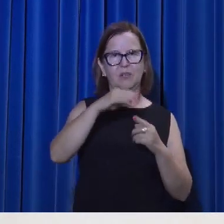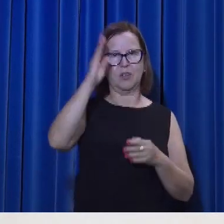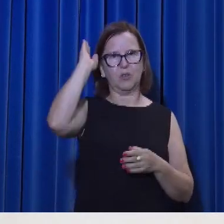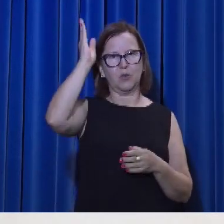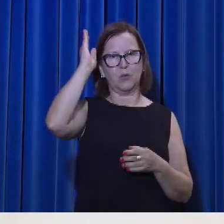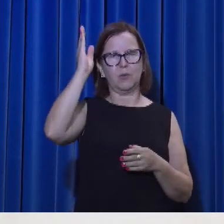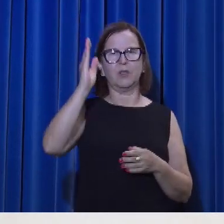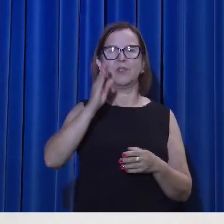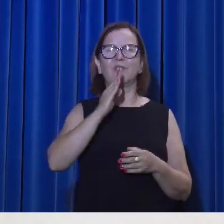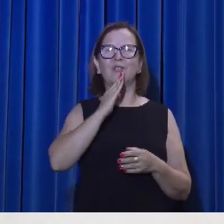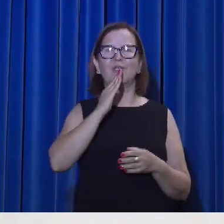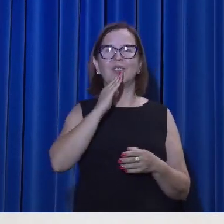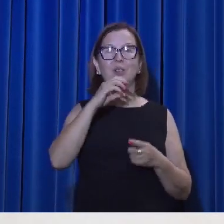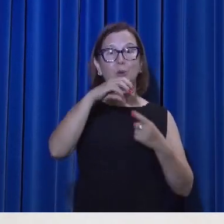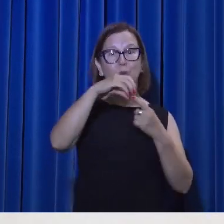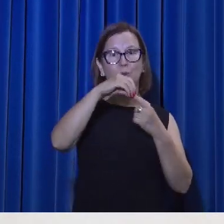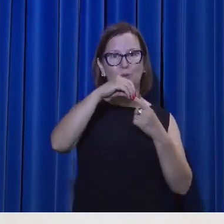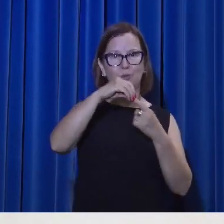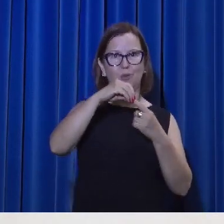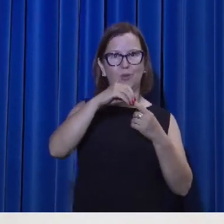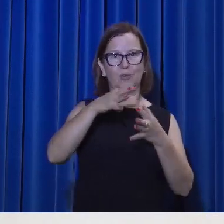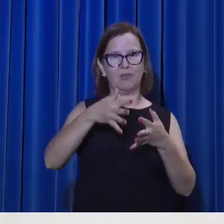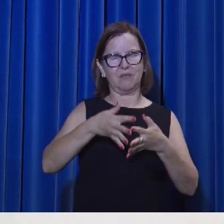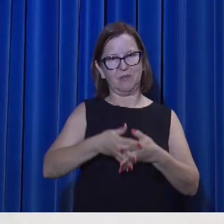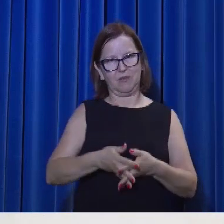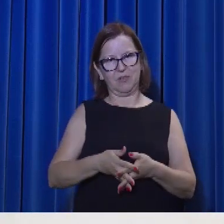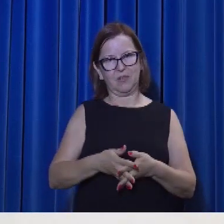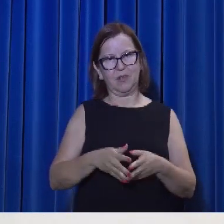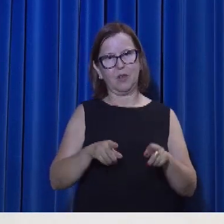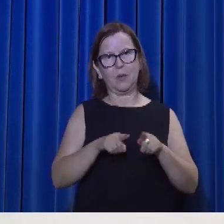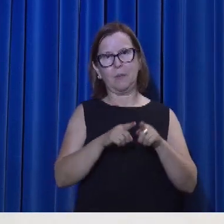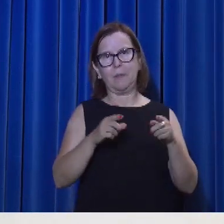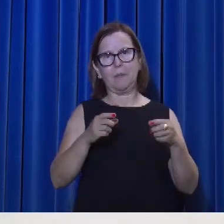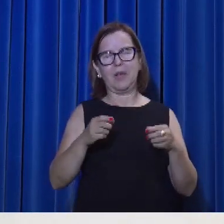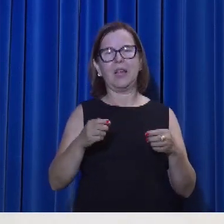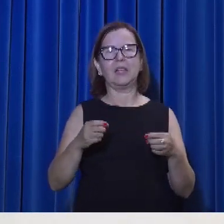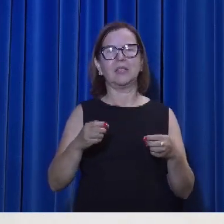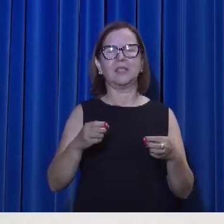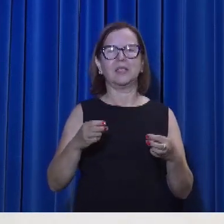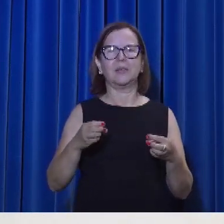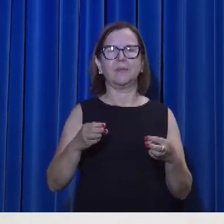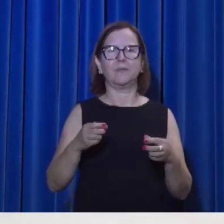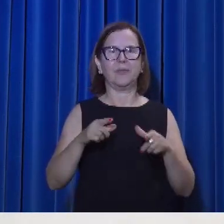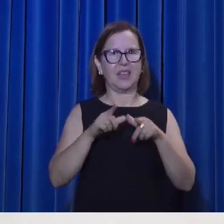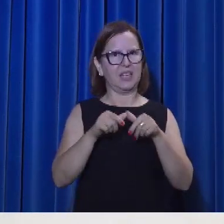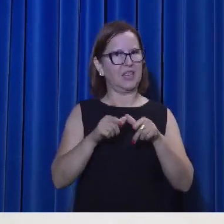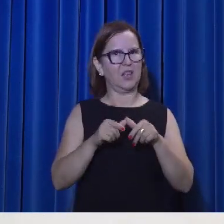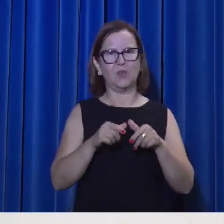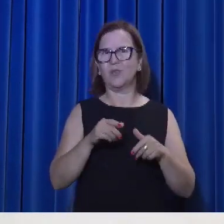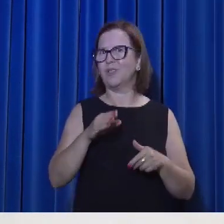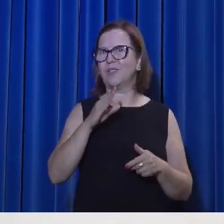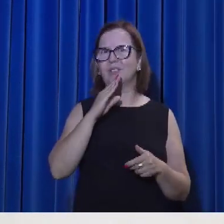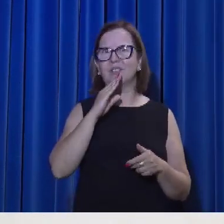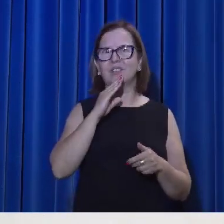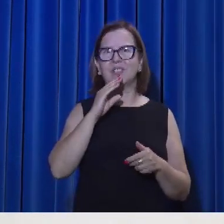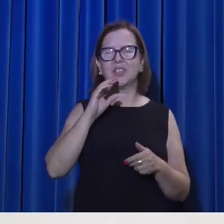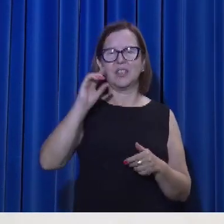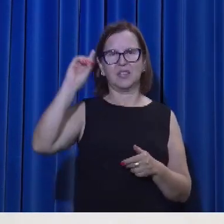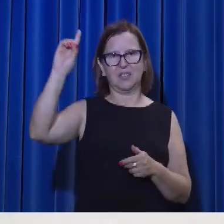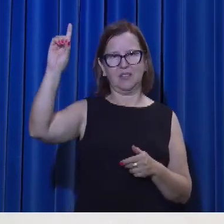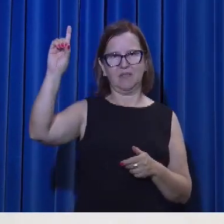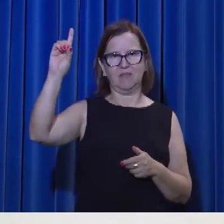da sua manjedoura, mas Israel não me conhece. Até o boi conhece o dono dele.